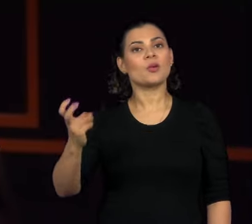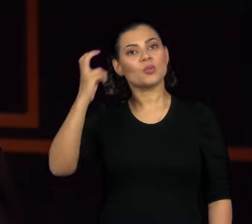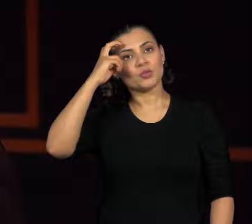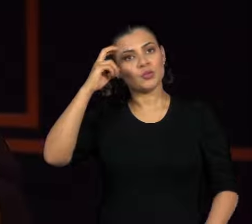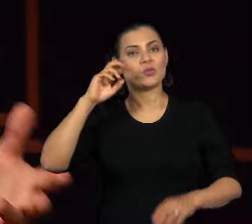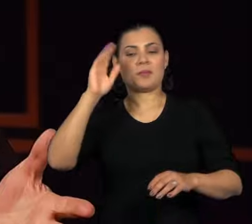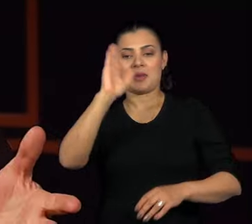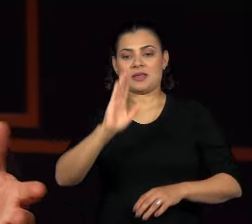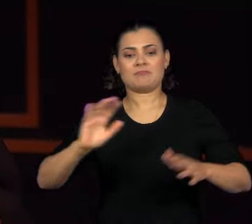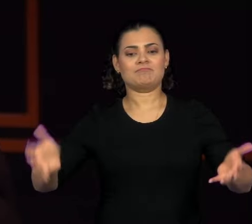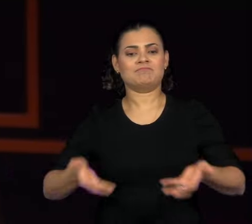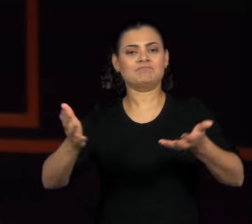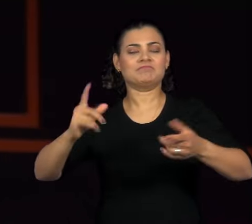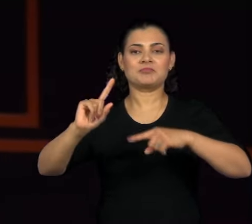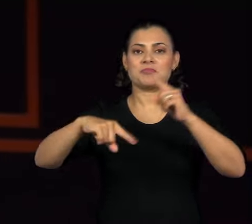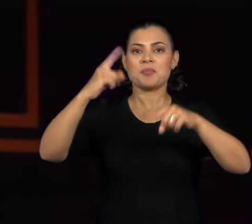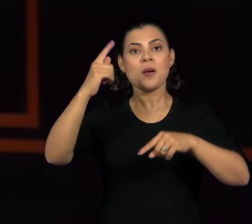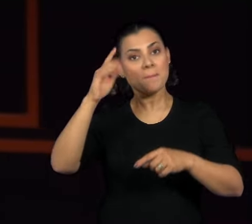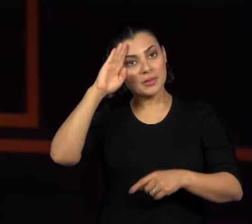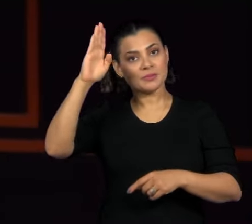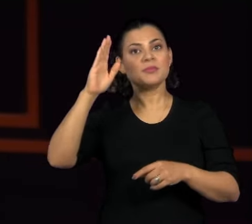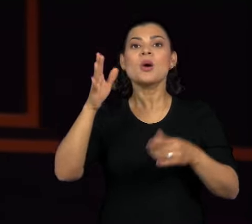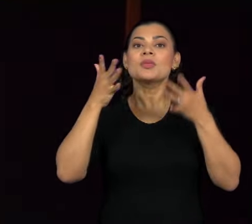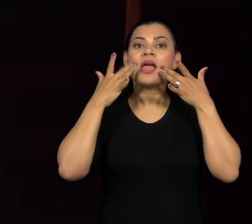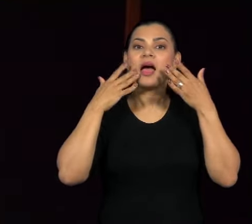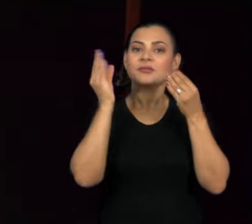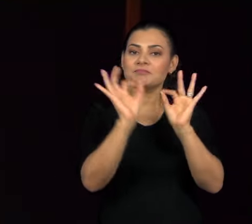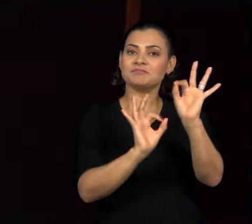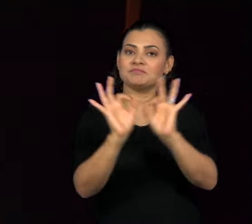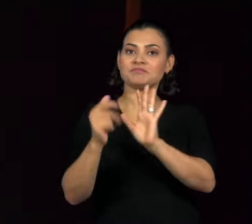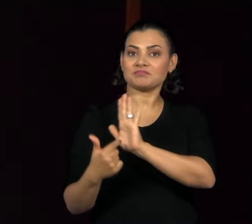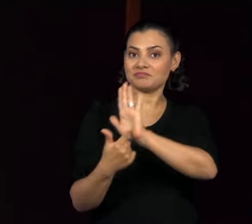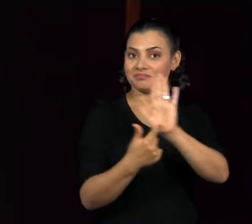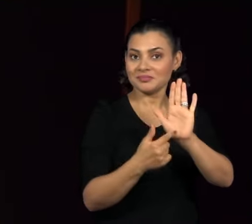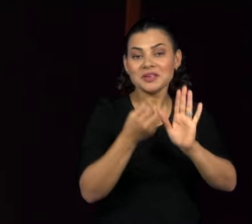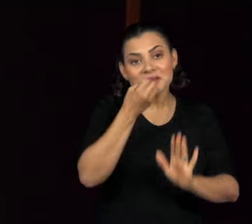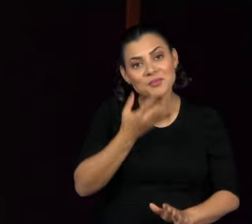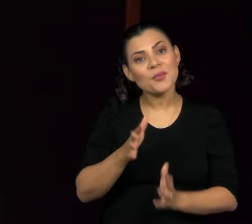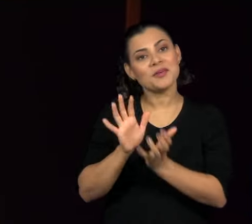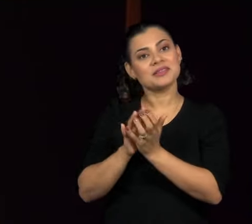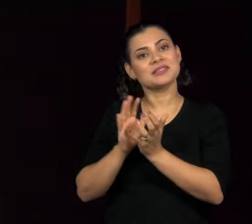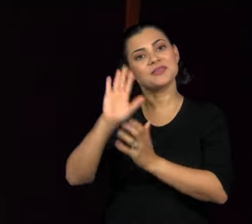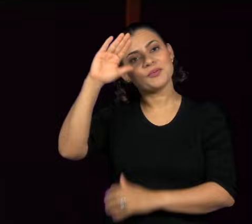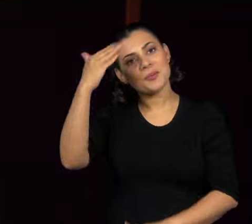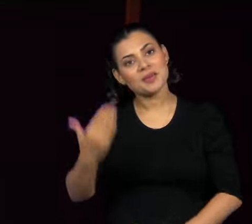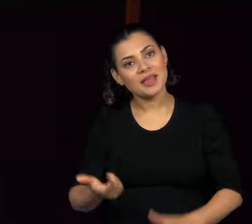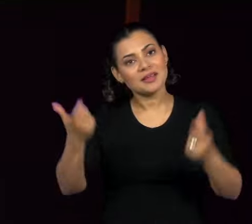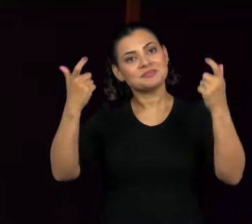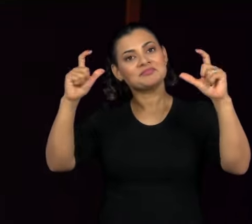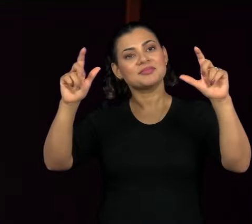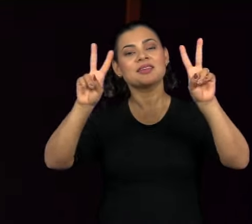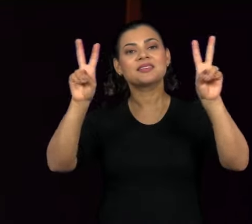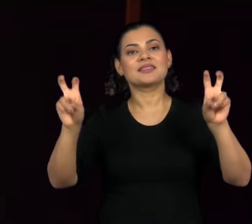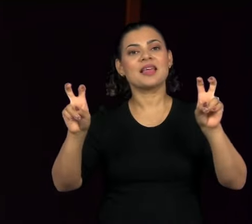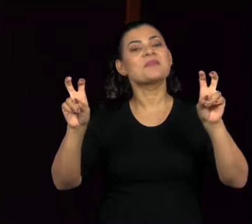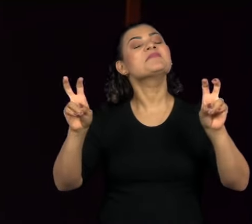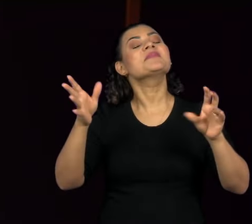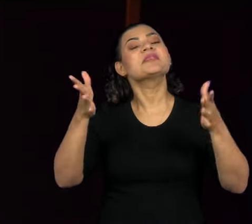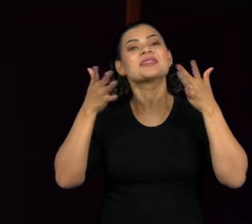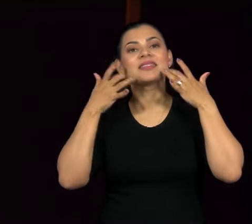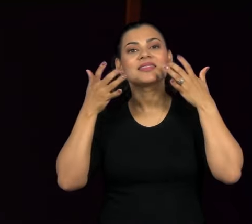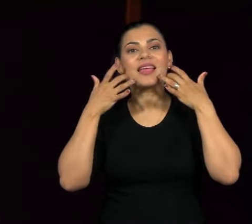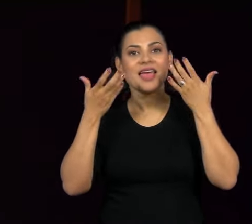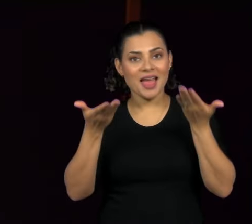brasileira, principalmente nas suas montagens teatrais. E que bom que o Recife o homenageou, dando o nome dele a um